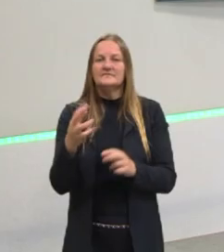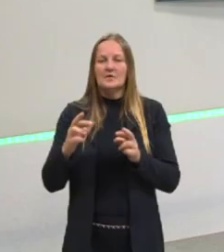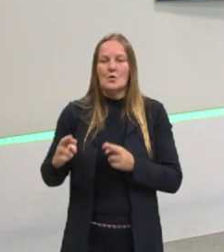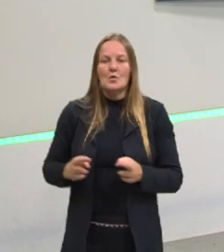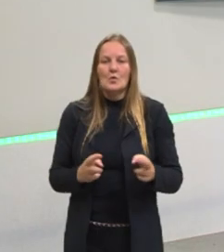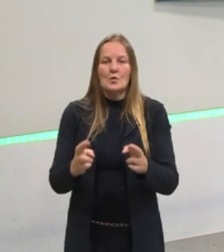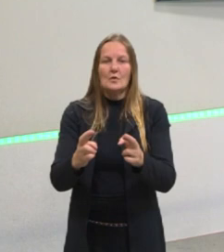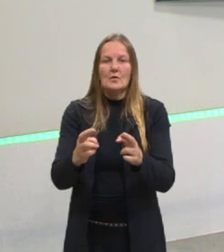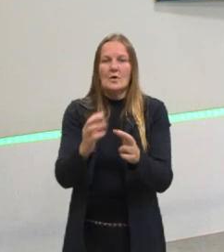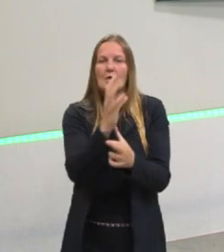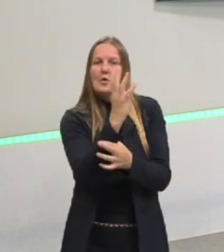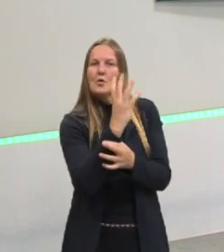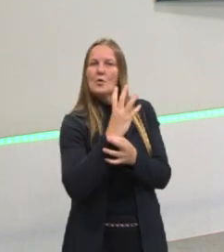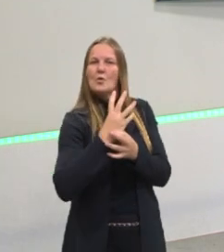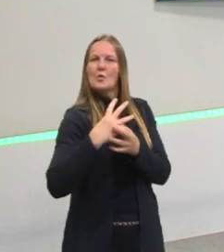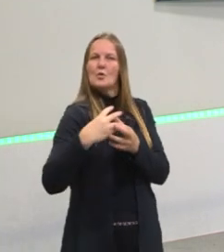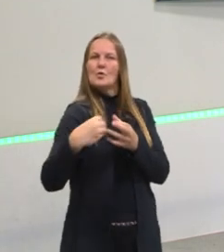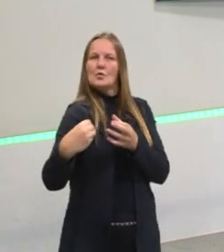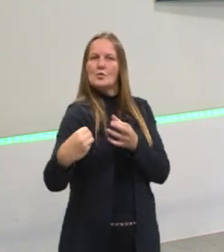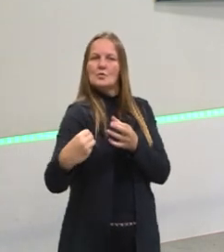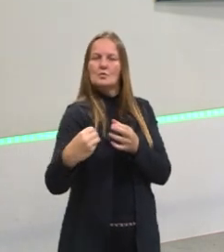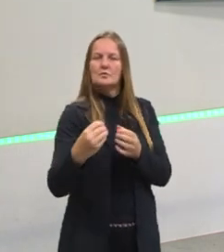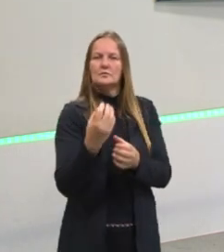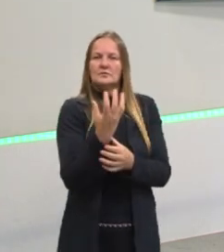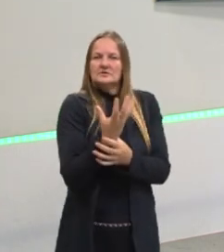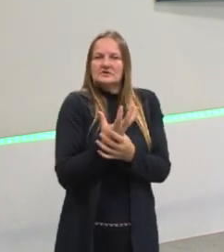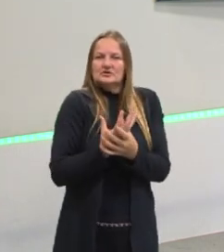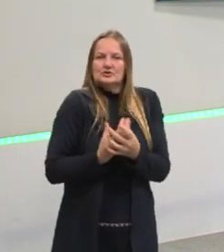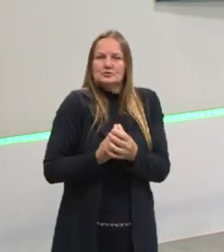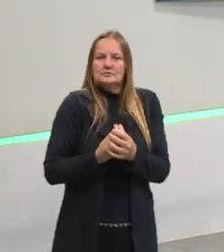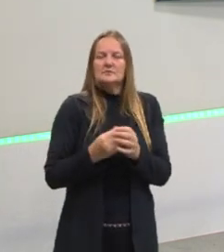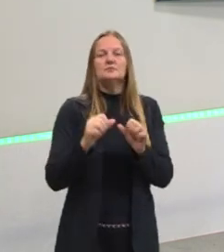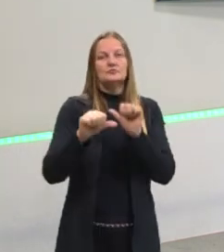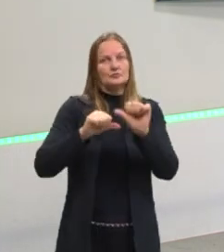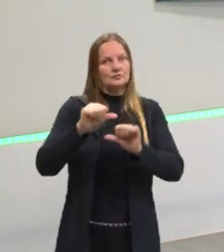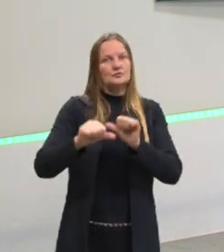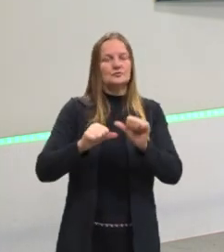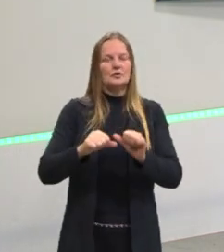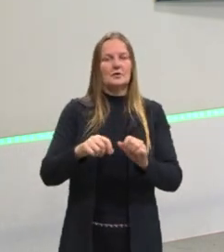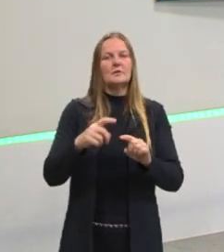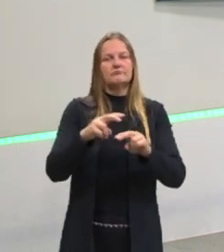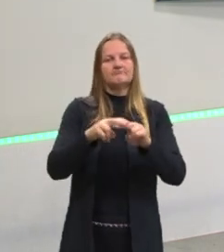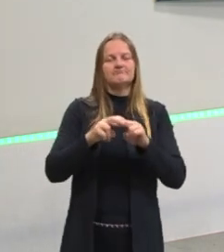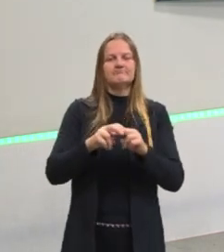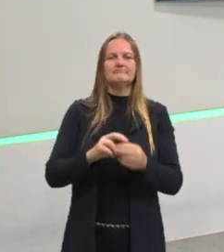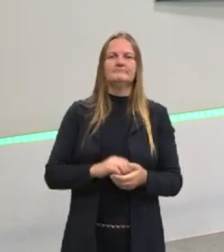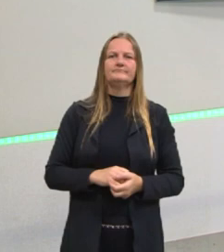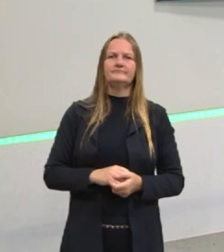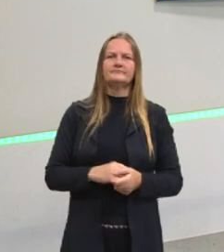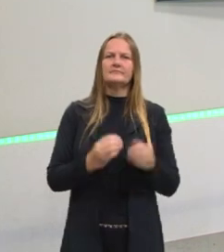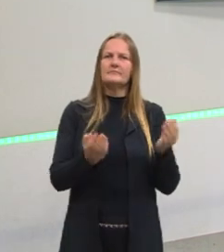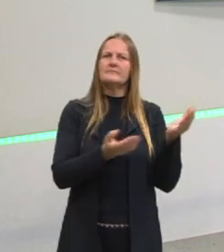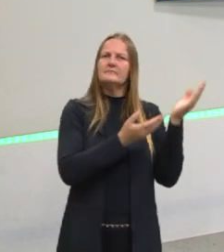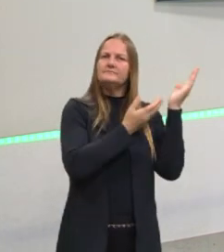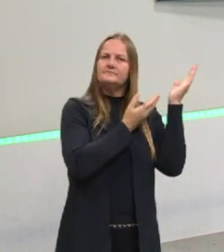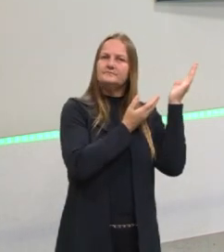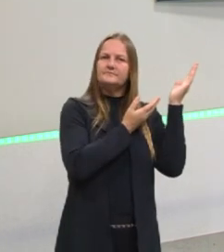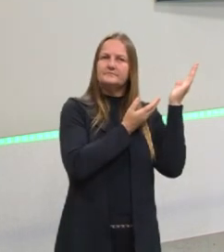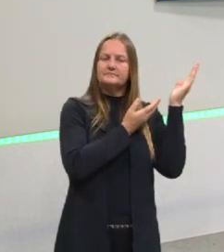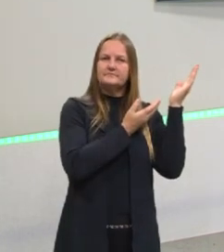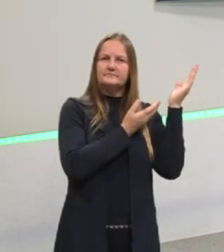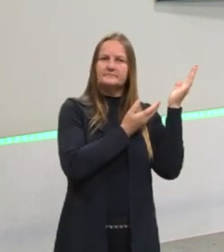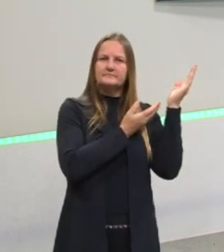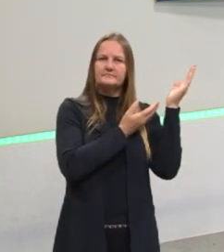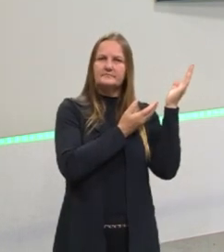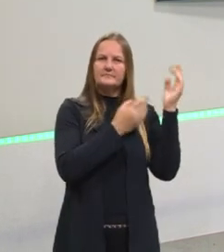Rio São Francisco vai tirar um aporte de água tá a gurizada Essa é a questão E aí eu mostro para vocês aqui embaixo